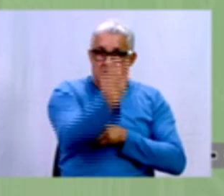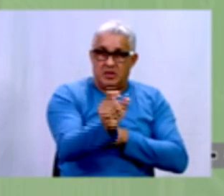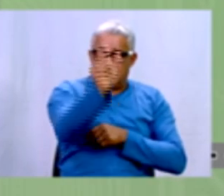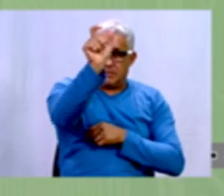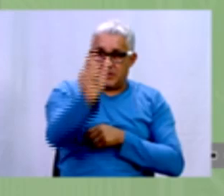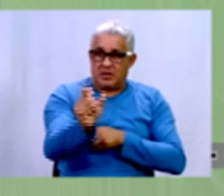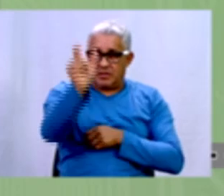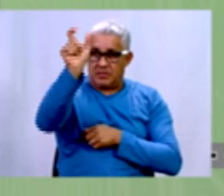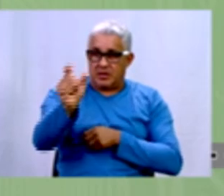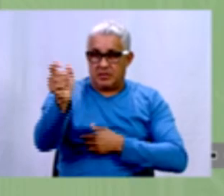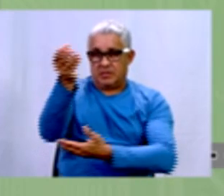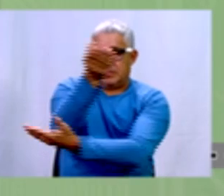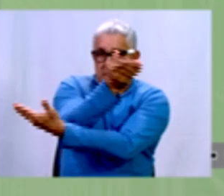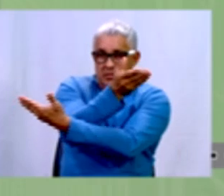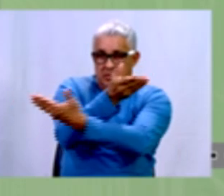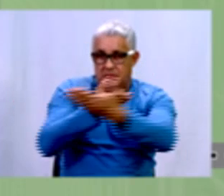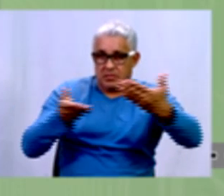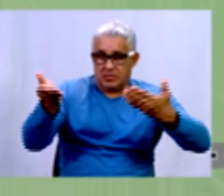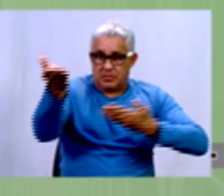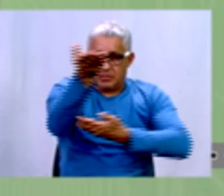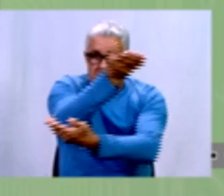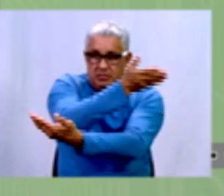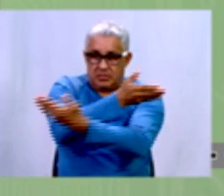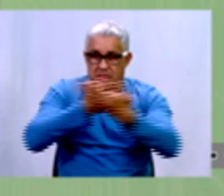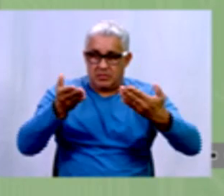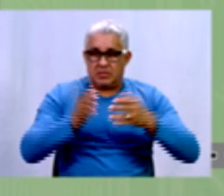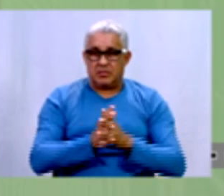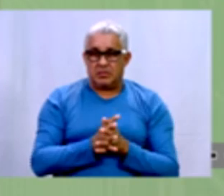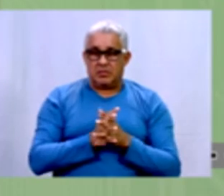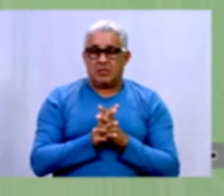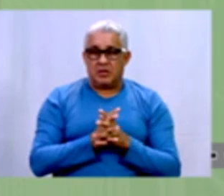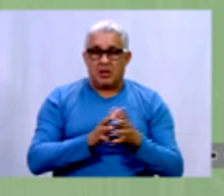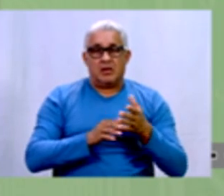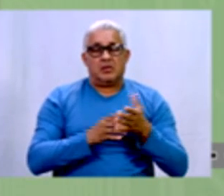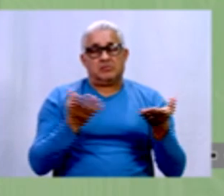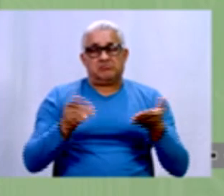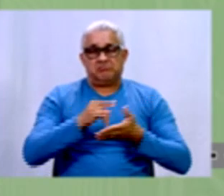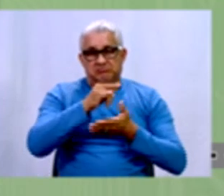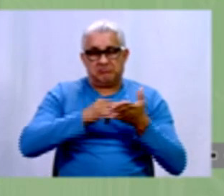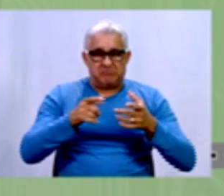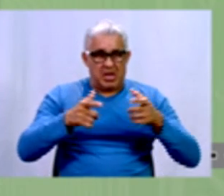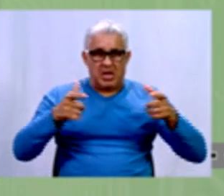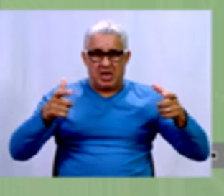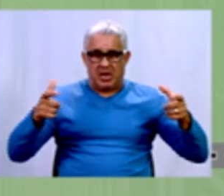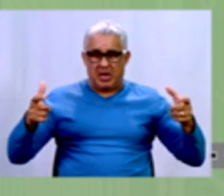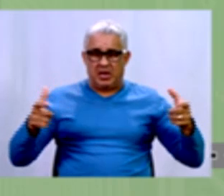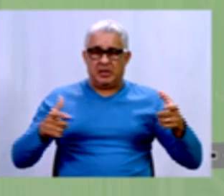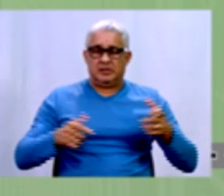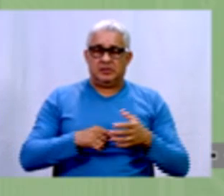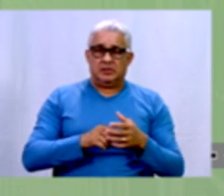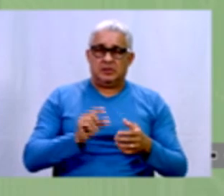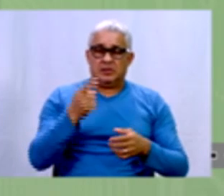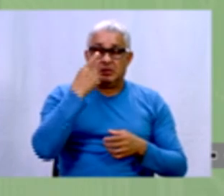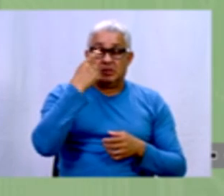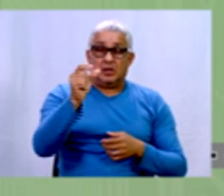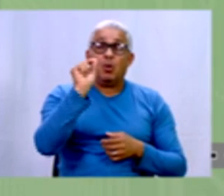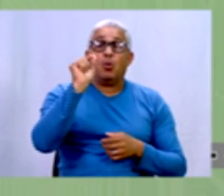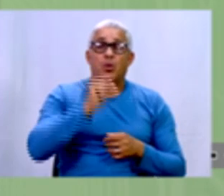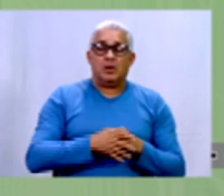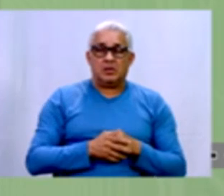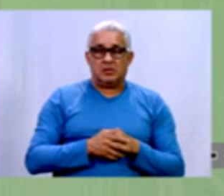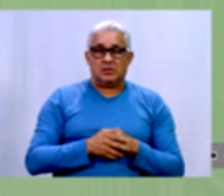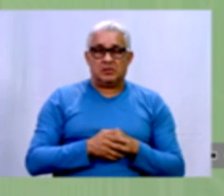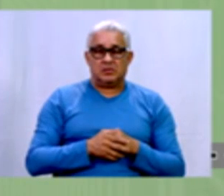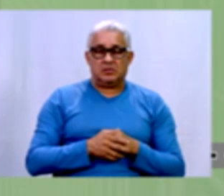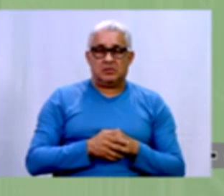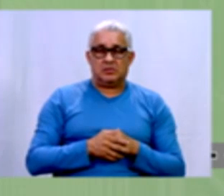e interações. Né? Então, em vez de uma documentação abrangente, o que nos interessa é um